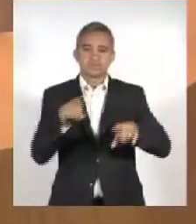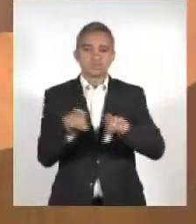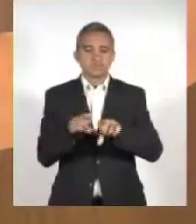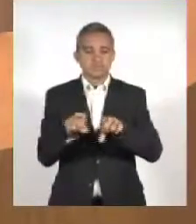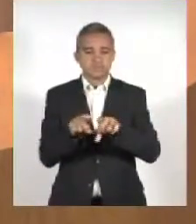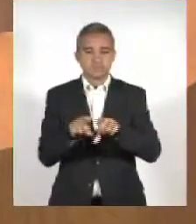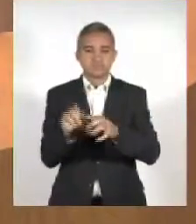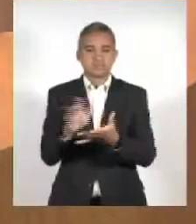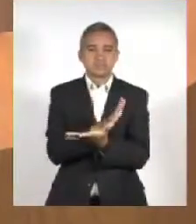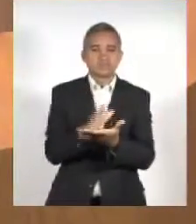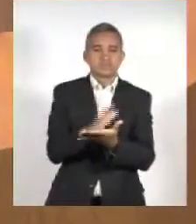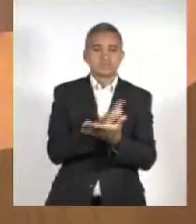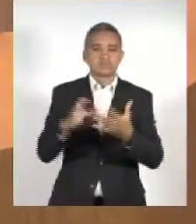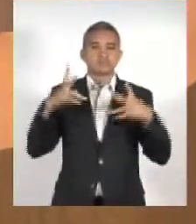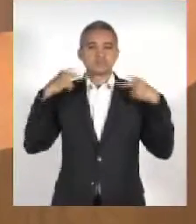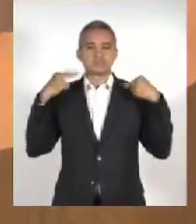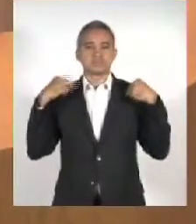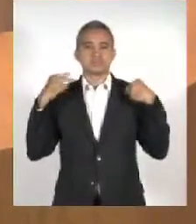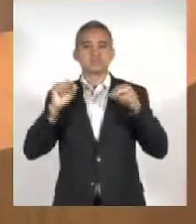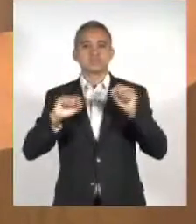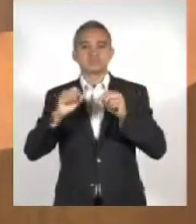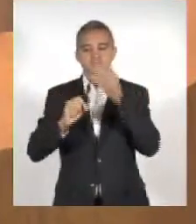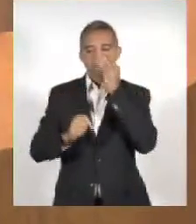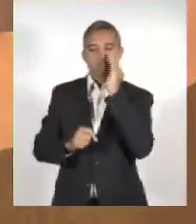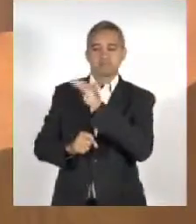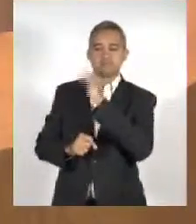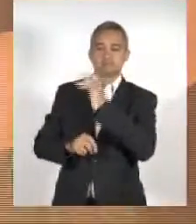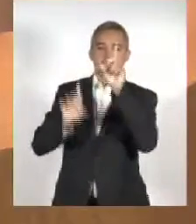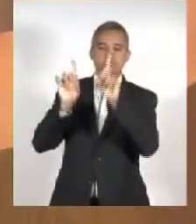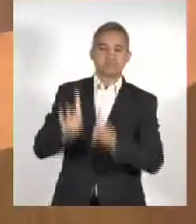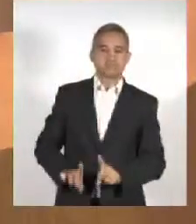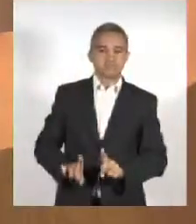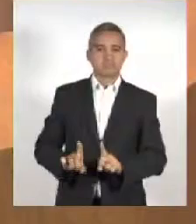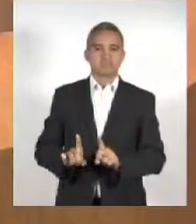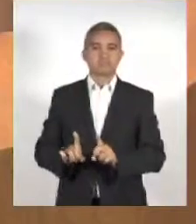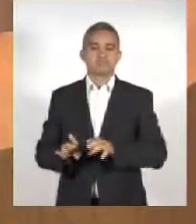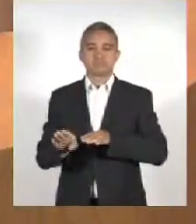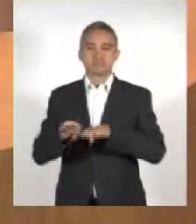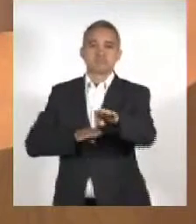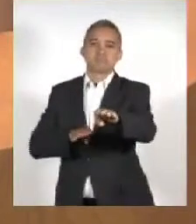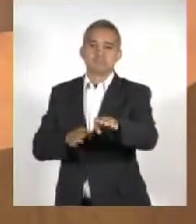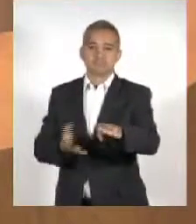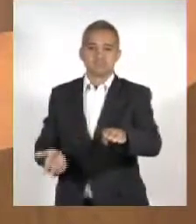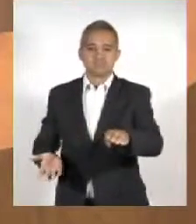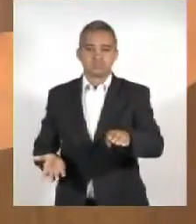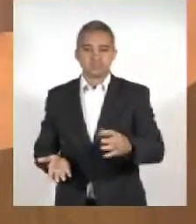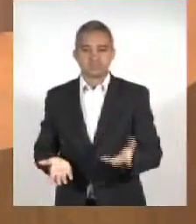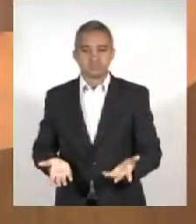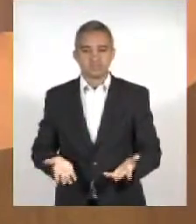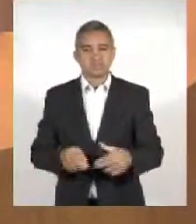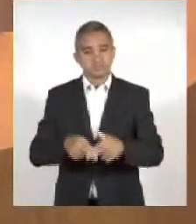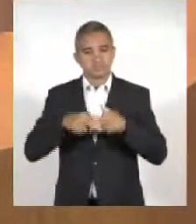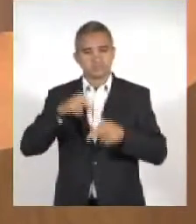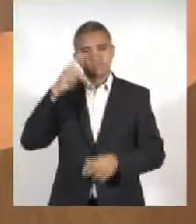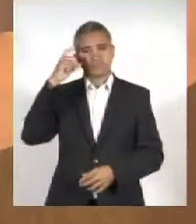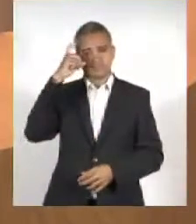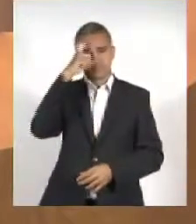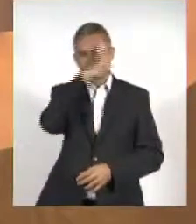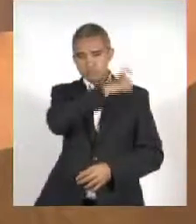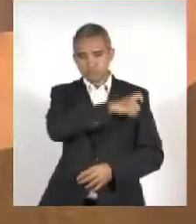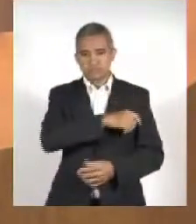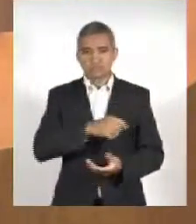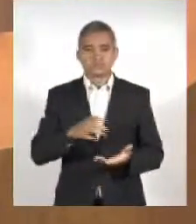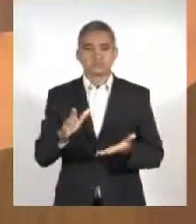cadeirantes, por se tornar um obstáculo, um trabalho a mais, uma dificuldade a mais. E muitos